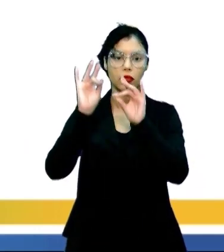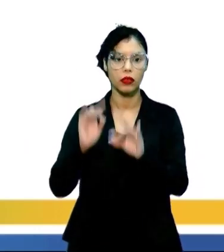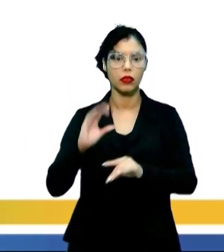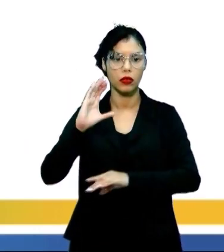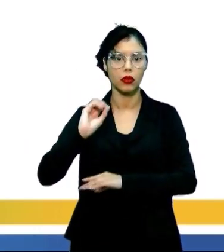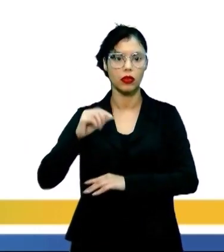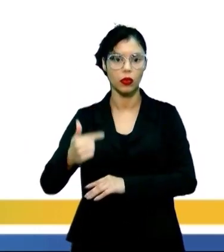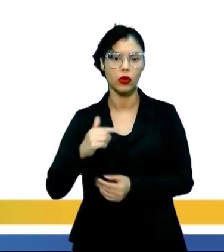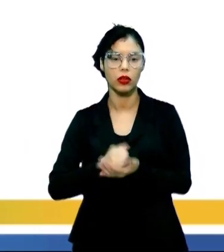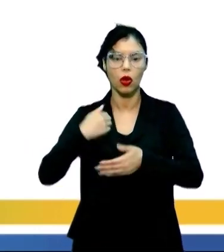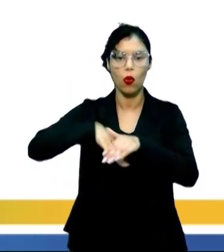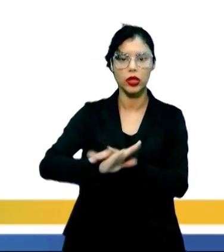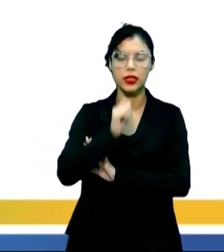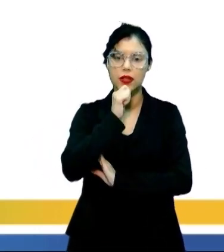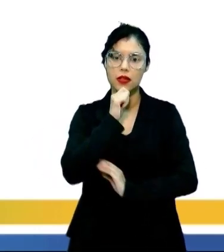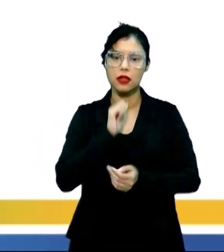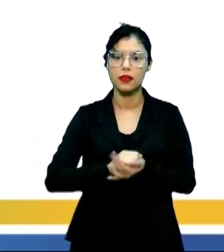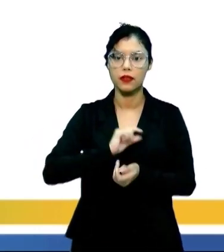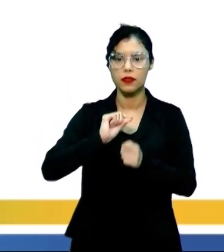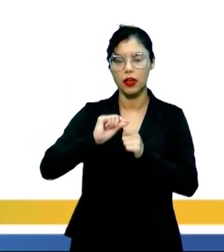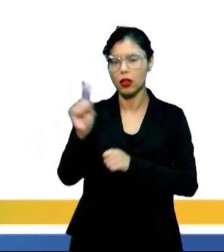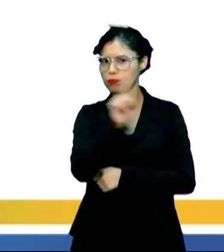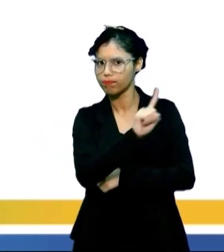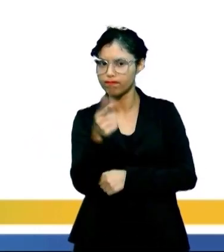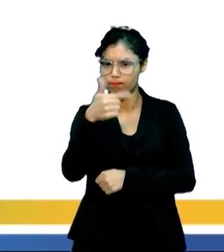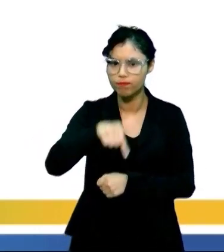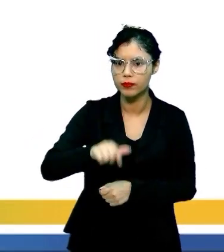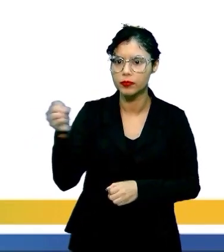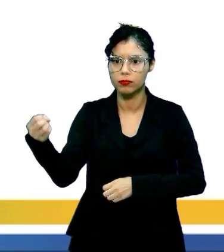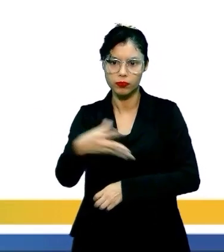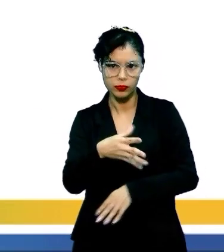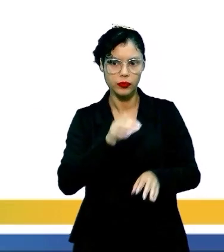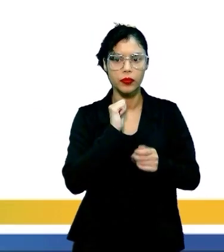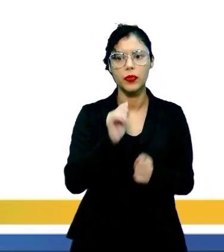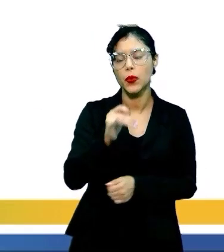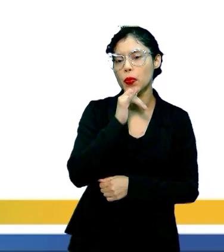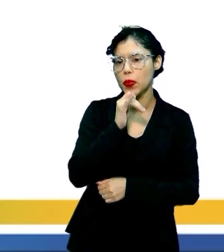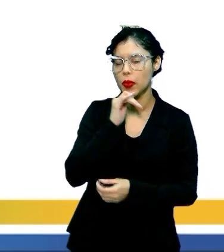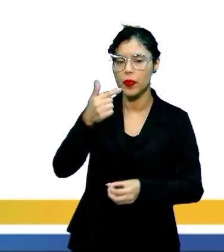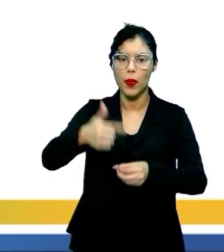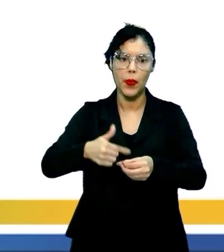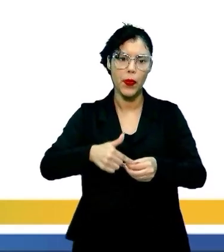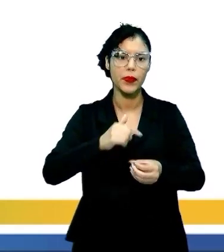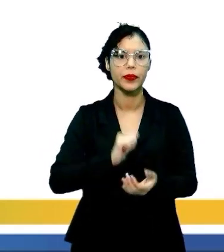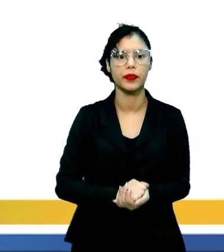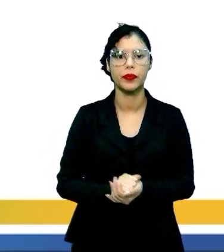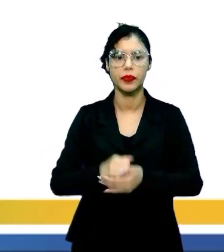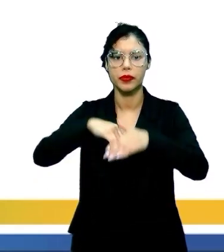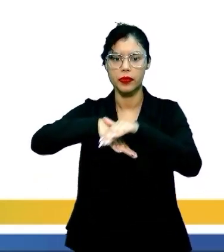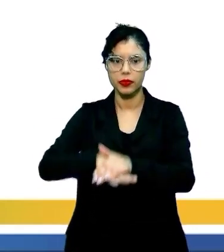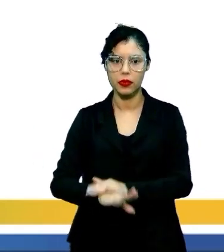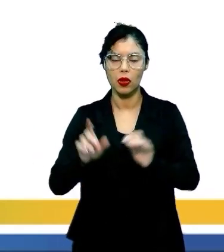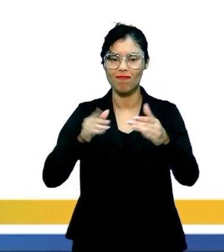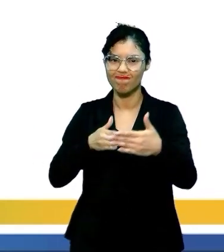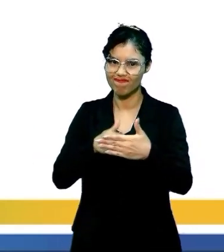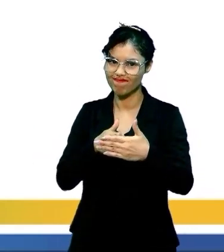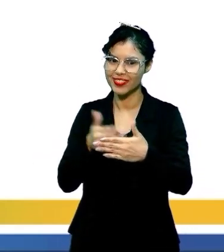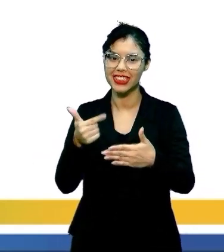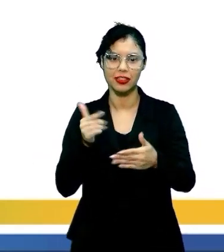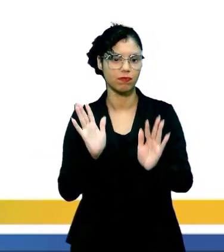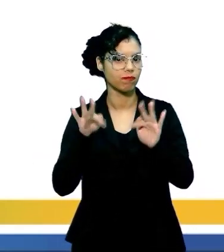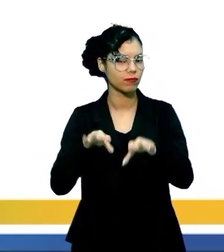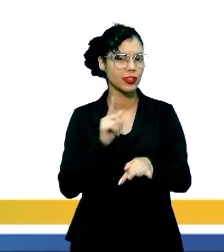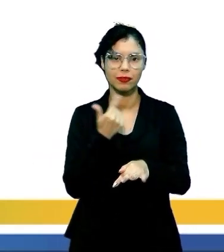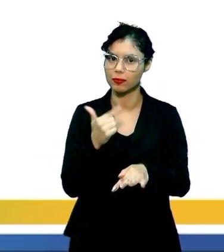estoques de carbono armazenados na forma de recursos não renováveis, por exemplo, o petróleo, são limitados, sendo